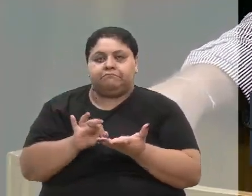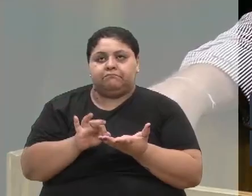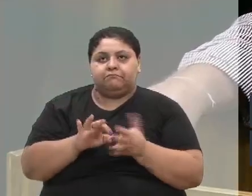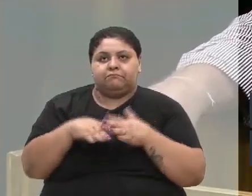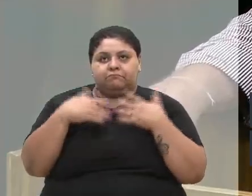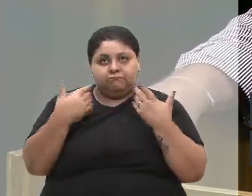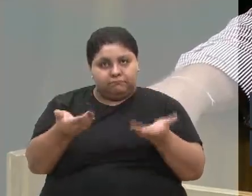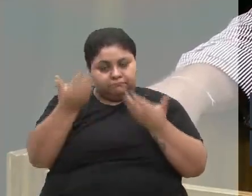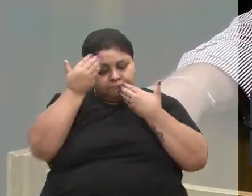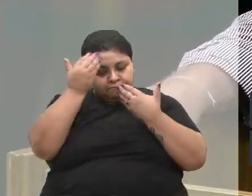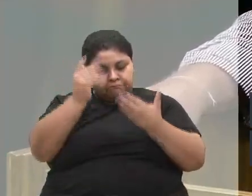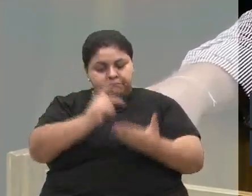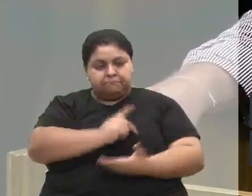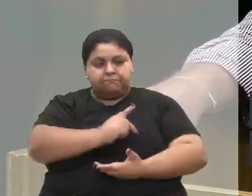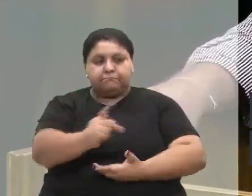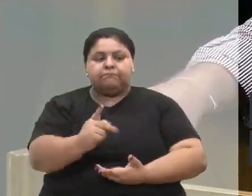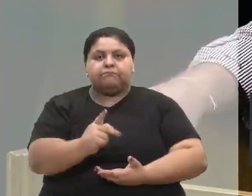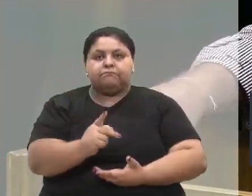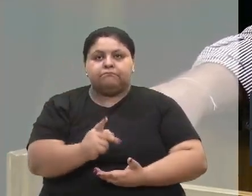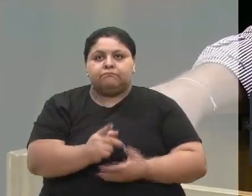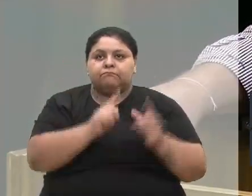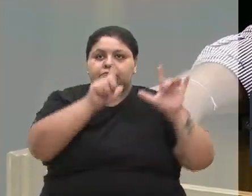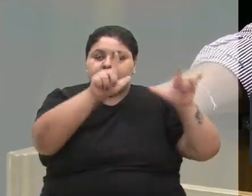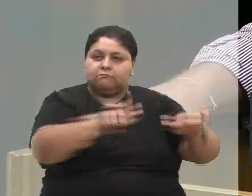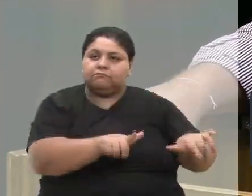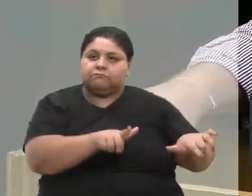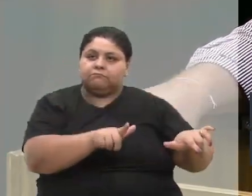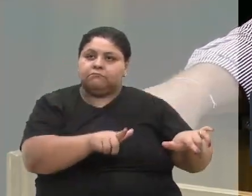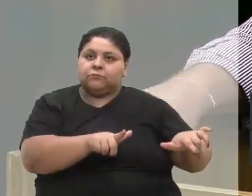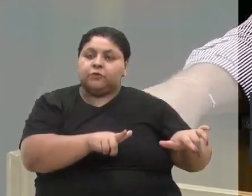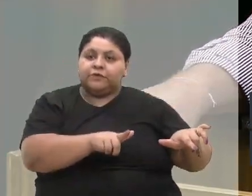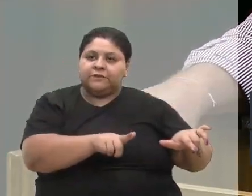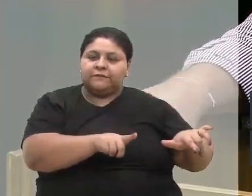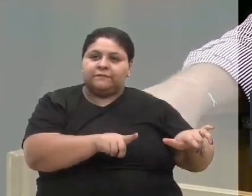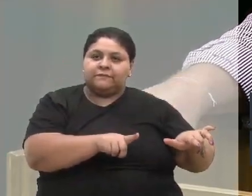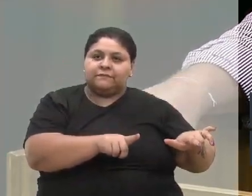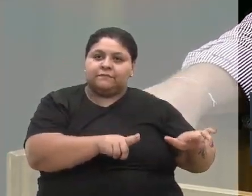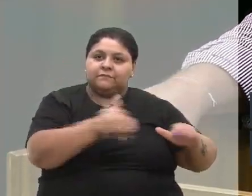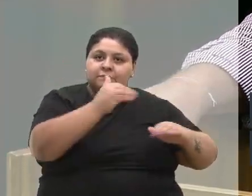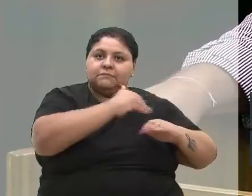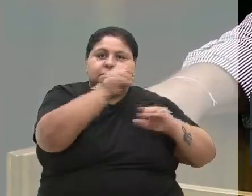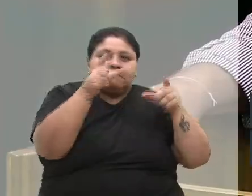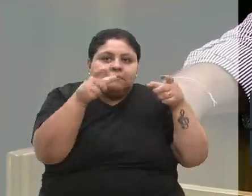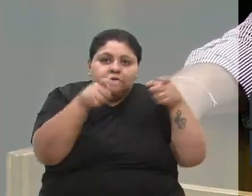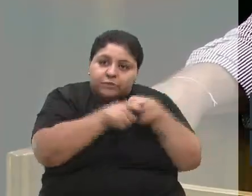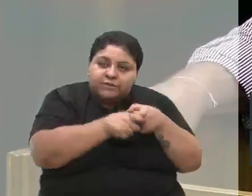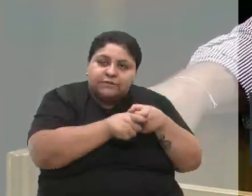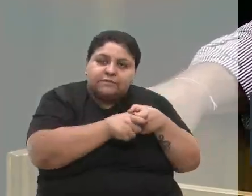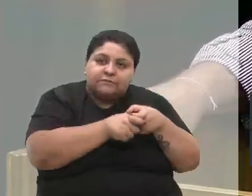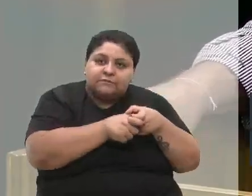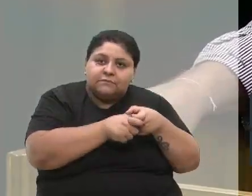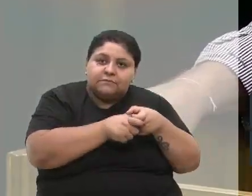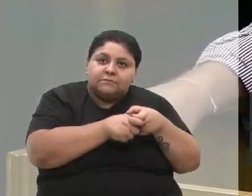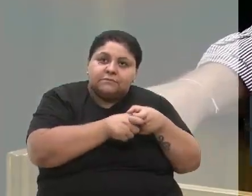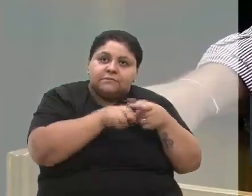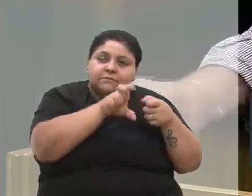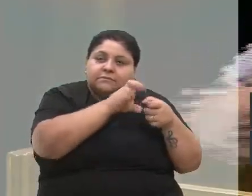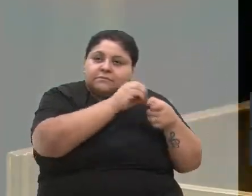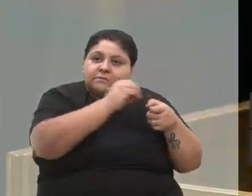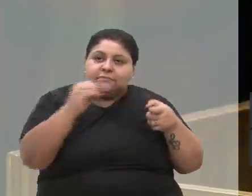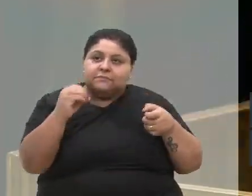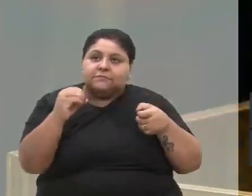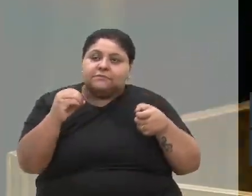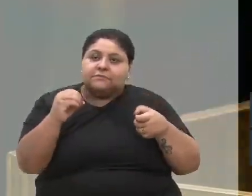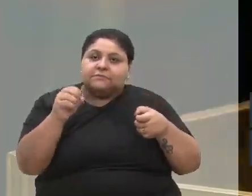agradecemos aí, presidente, pelo espaço, mas ficou pequeno. Então, tem 500 pessoas inscritas, está